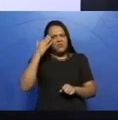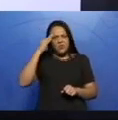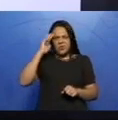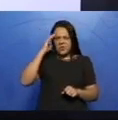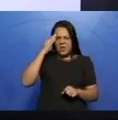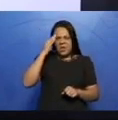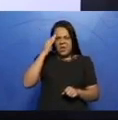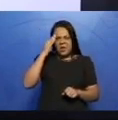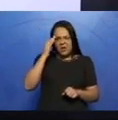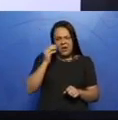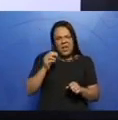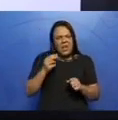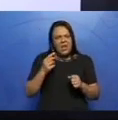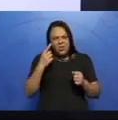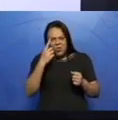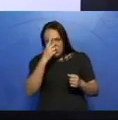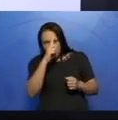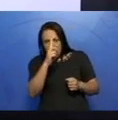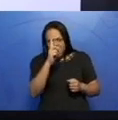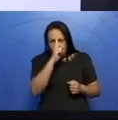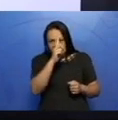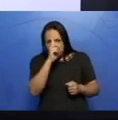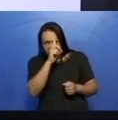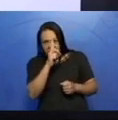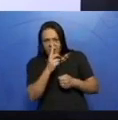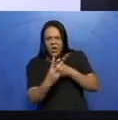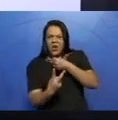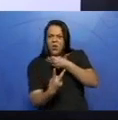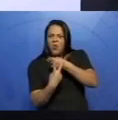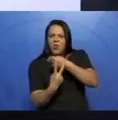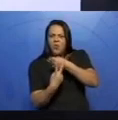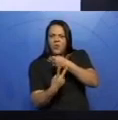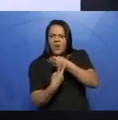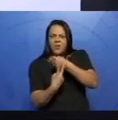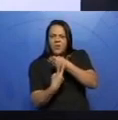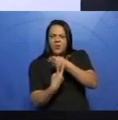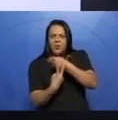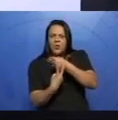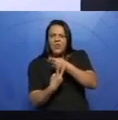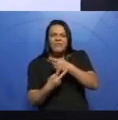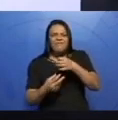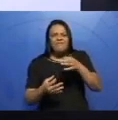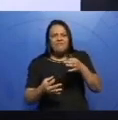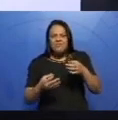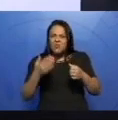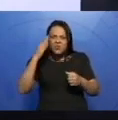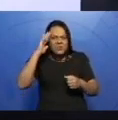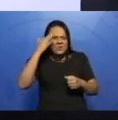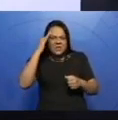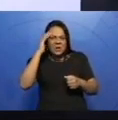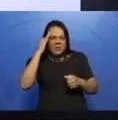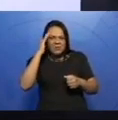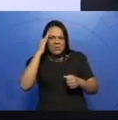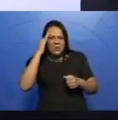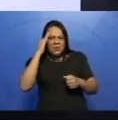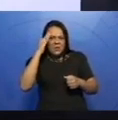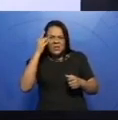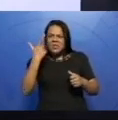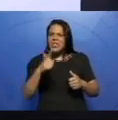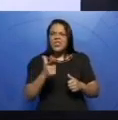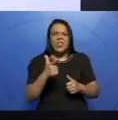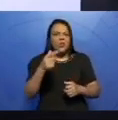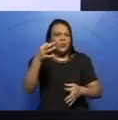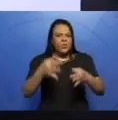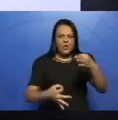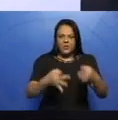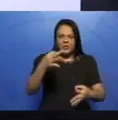Então, seria o modo subjuntivo dessa oração, porque não há uma certeza. Talvez o mecânico conserte o carro, ao verbo consertar.